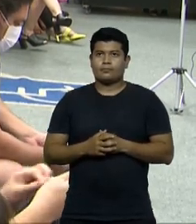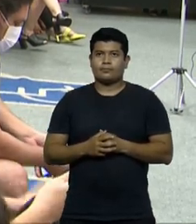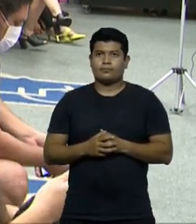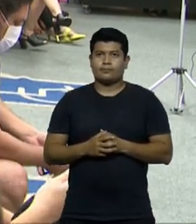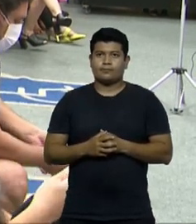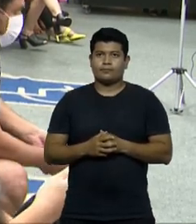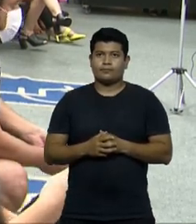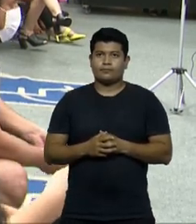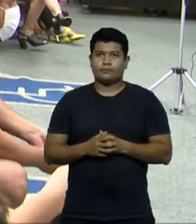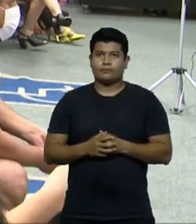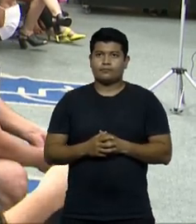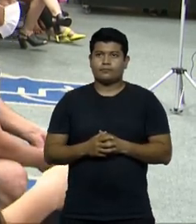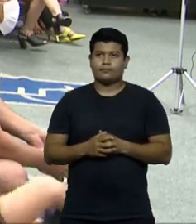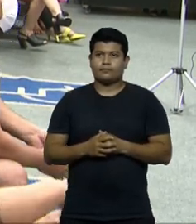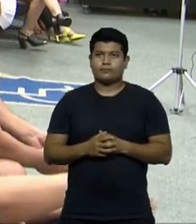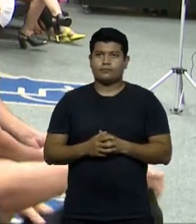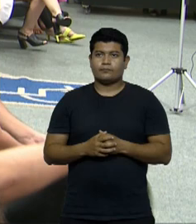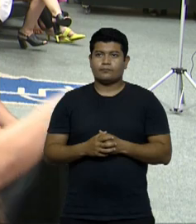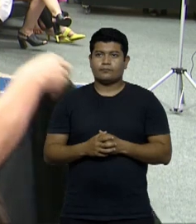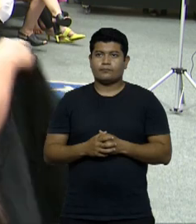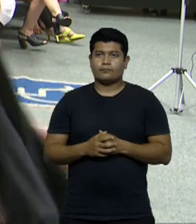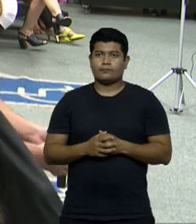É sim